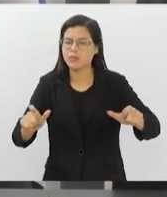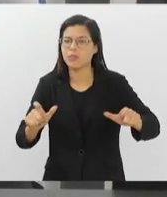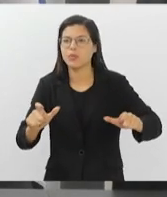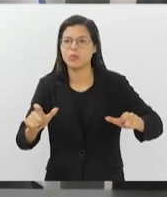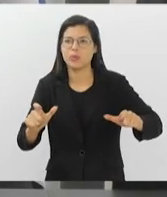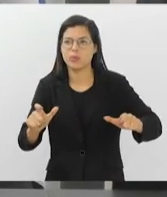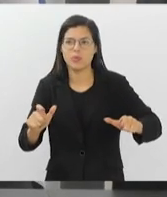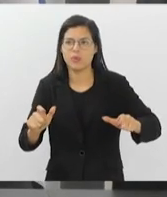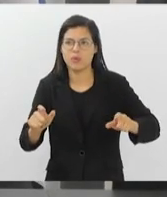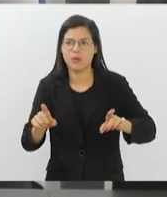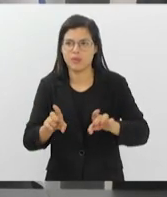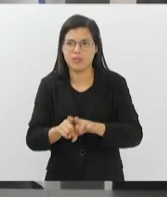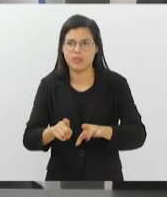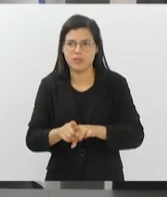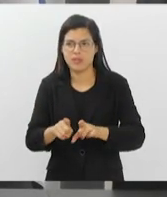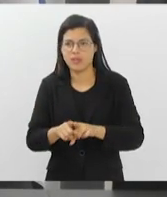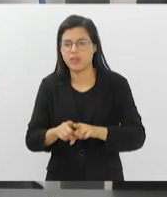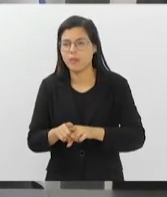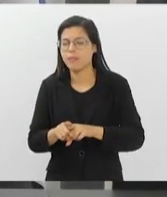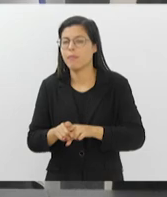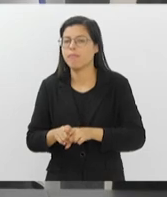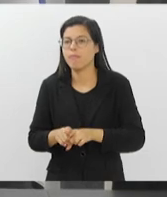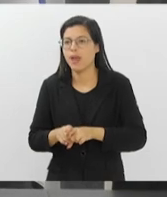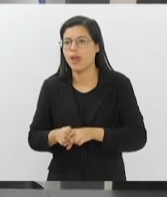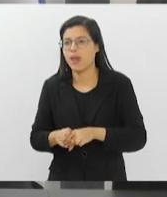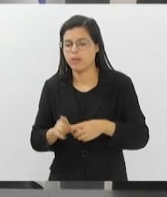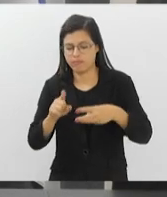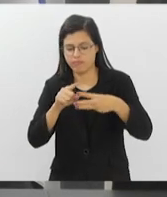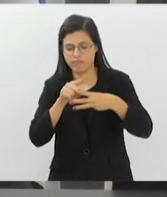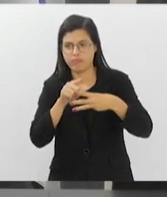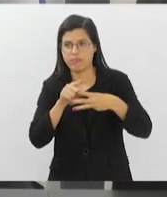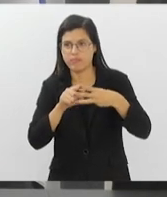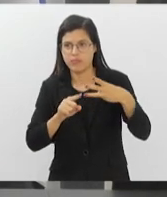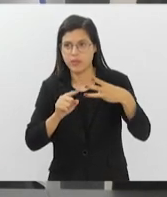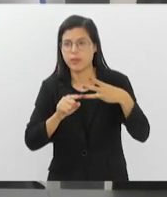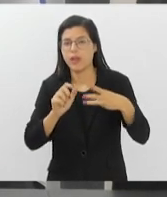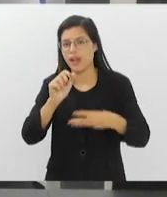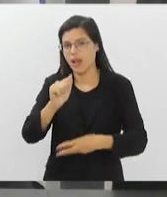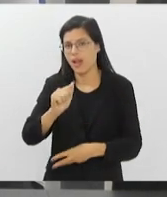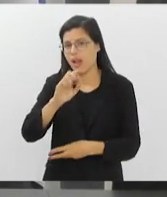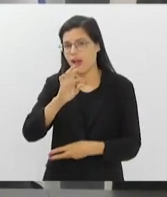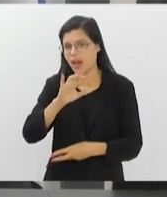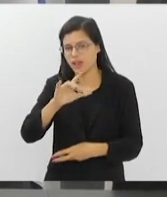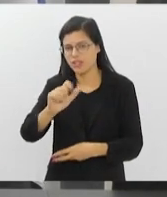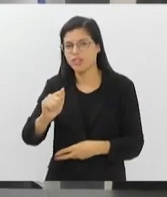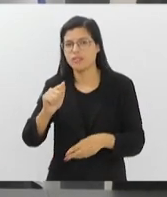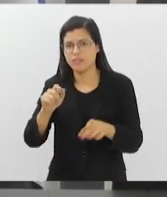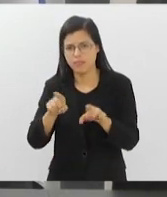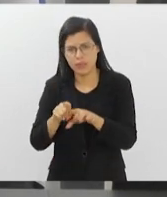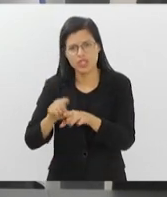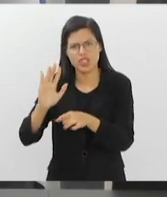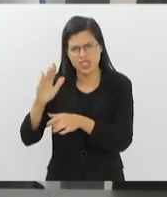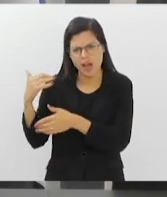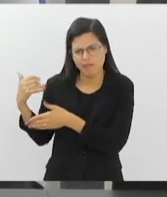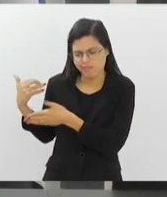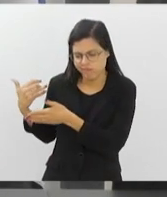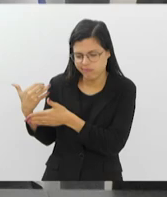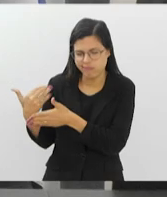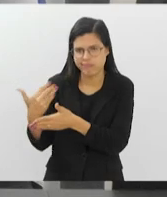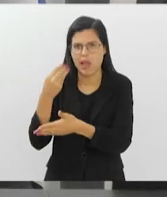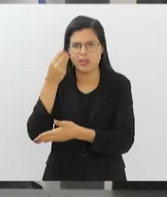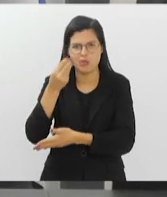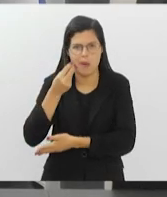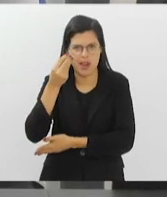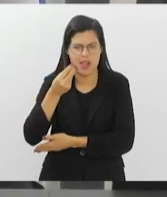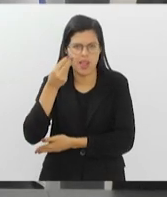aqui, dentre os que cito, o deputado Átila Nunes também, que é um decano nessa casa. Então, eu